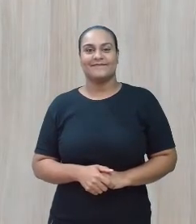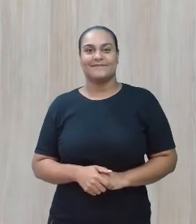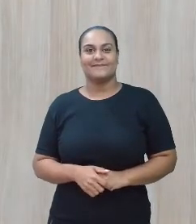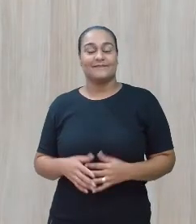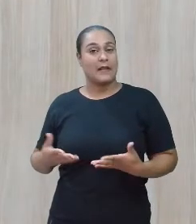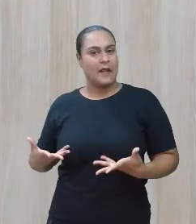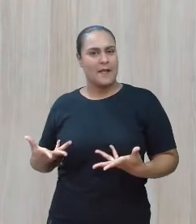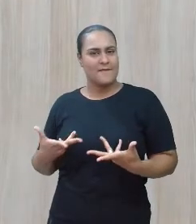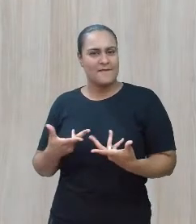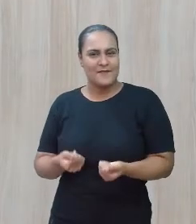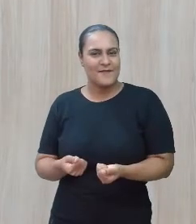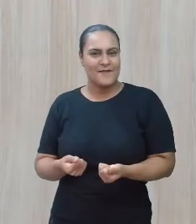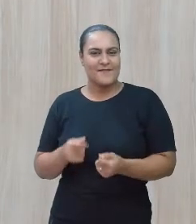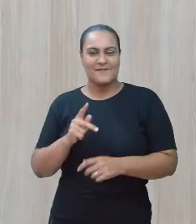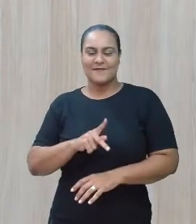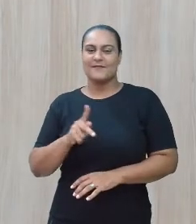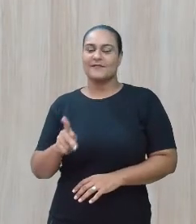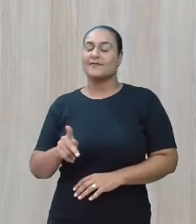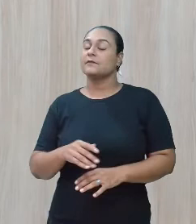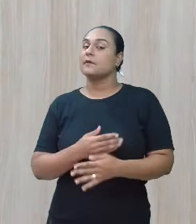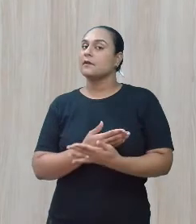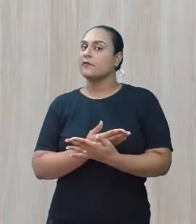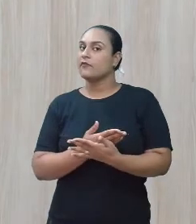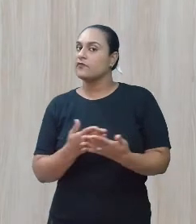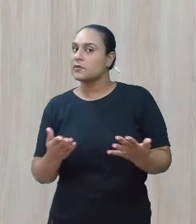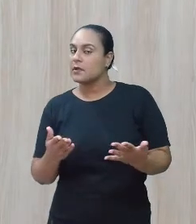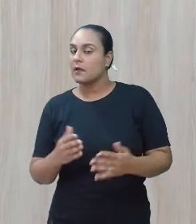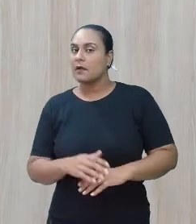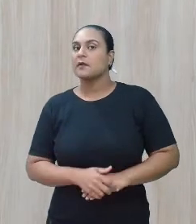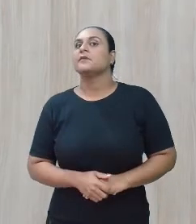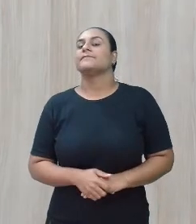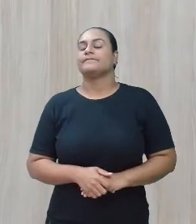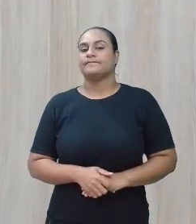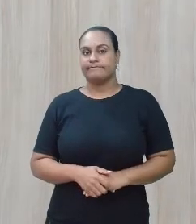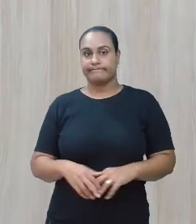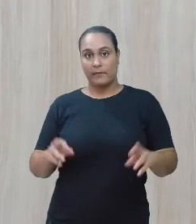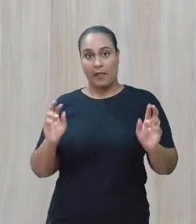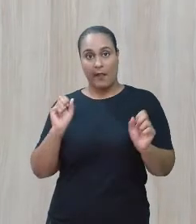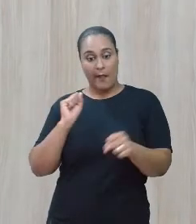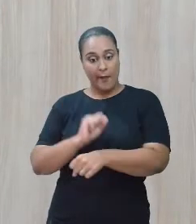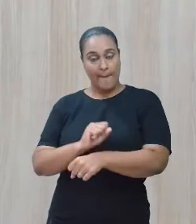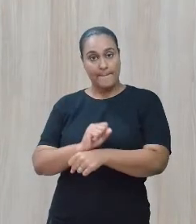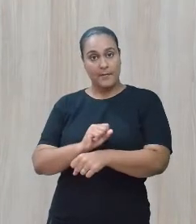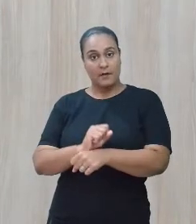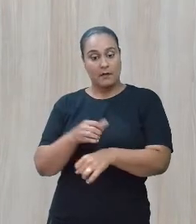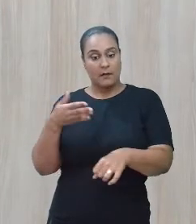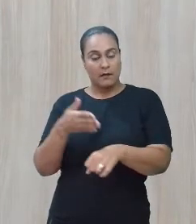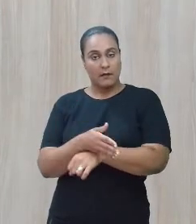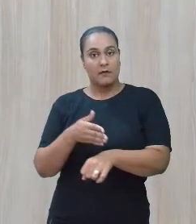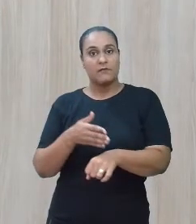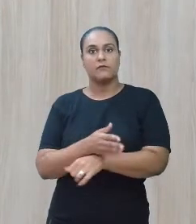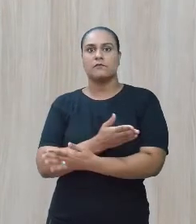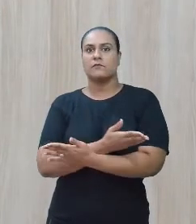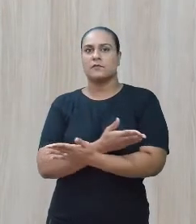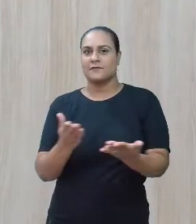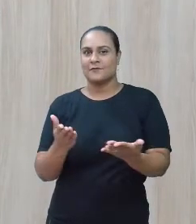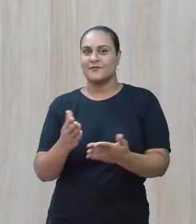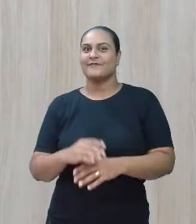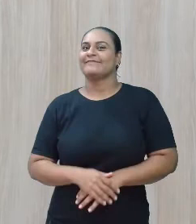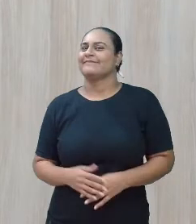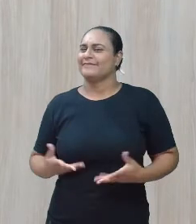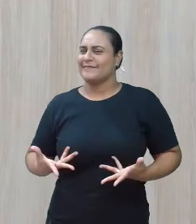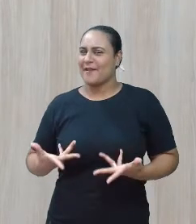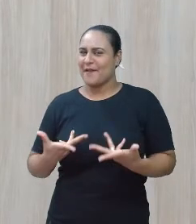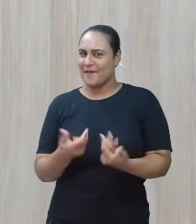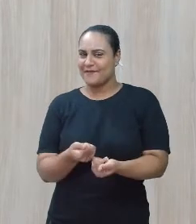Ótimo, professora Viviane. Então, pessoal, é isso aí. Estamos esperando vocês, essa interação. Ela é